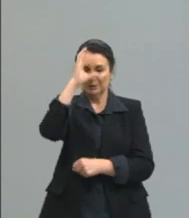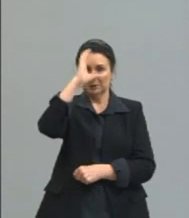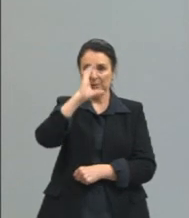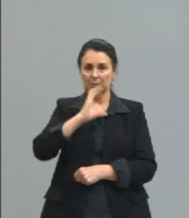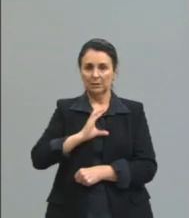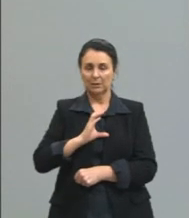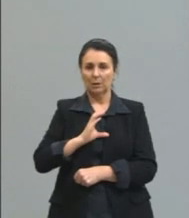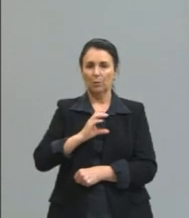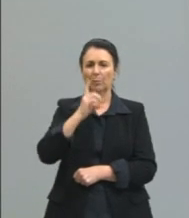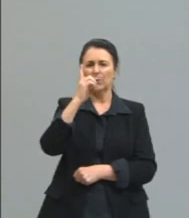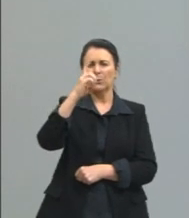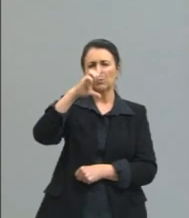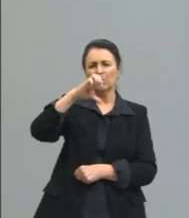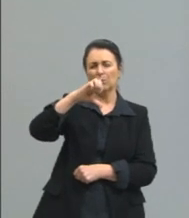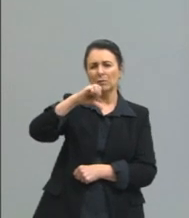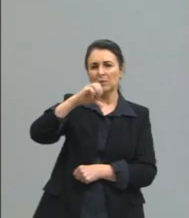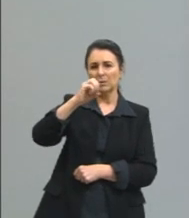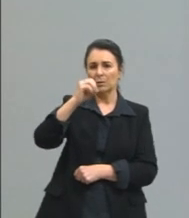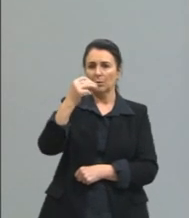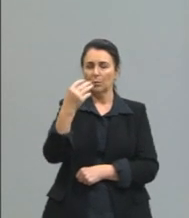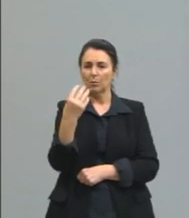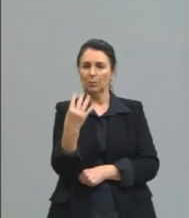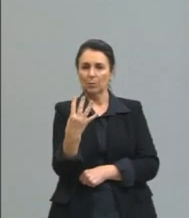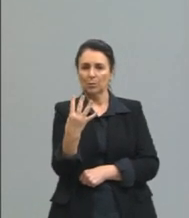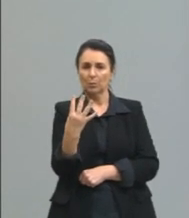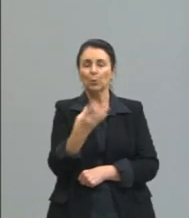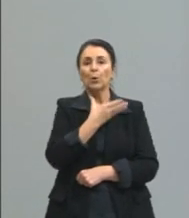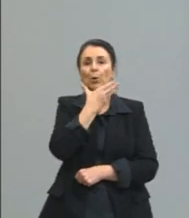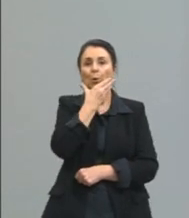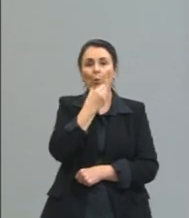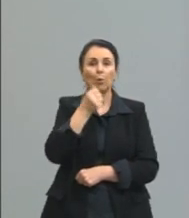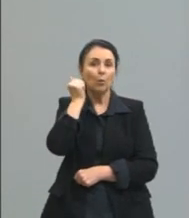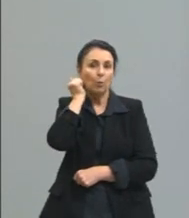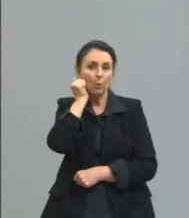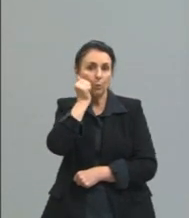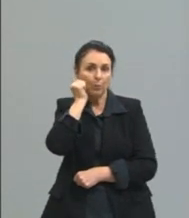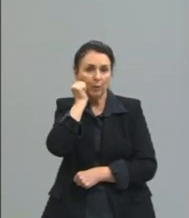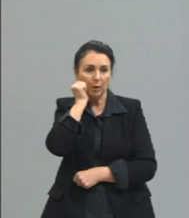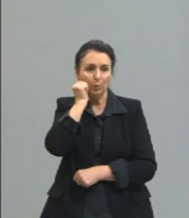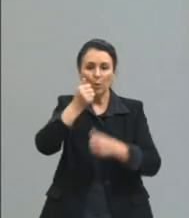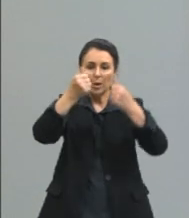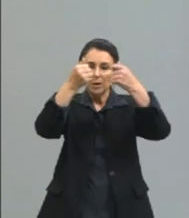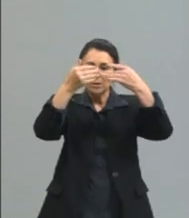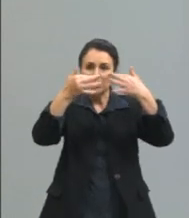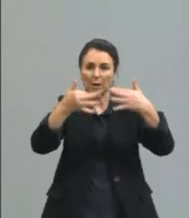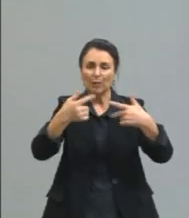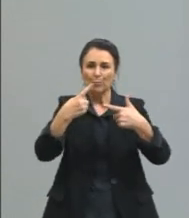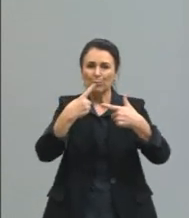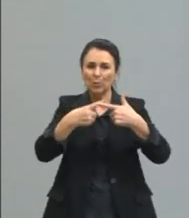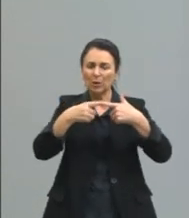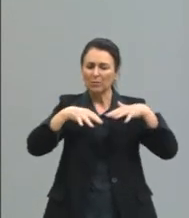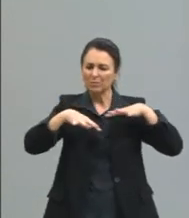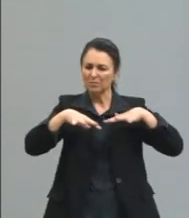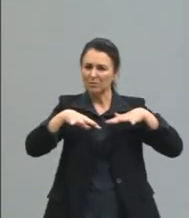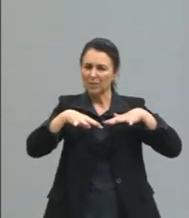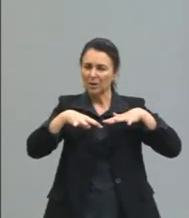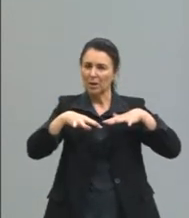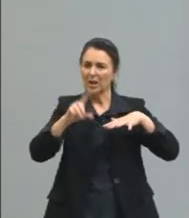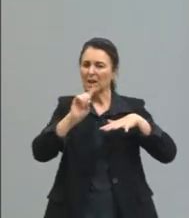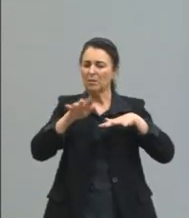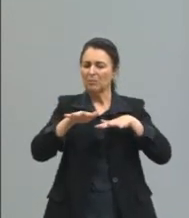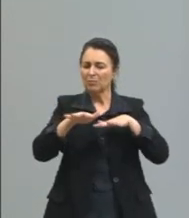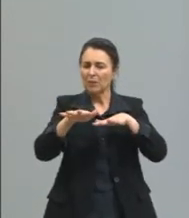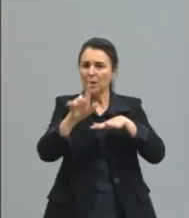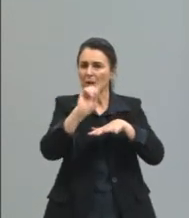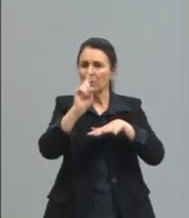em 1904, o preto acapoeirado justificava a revolta. Era para não andarem dizendo que o